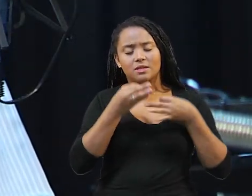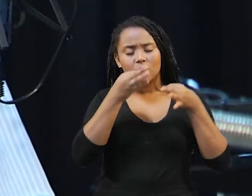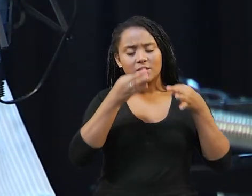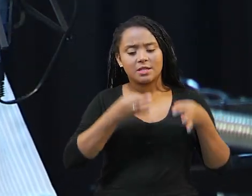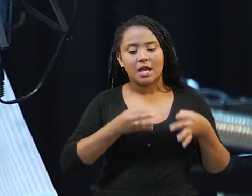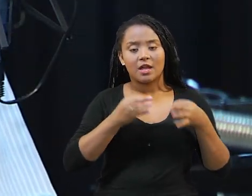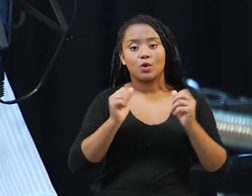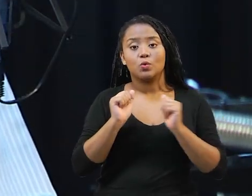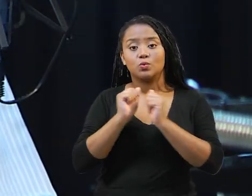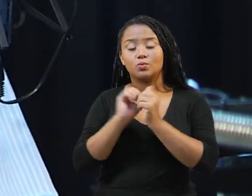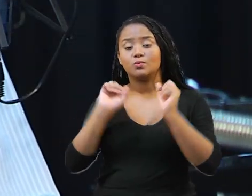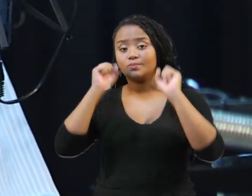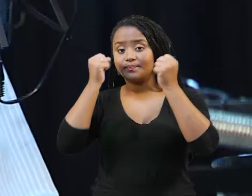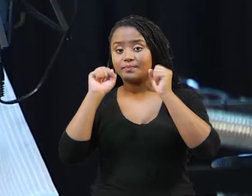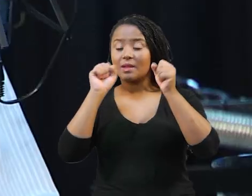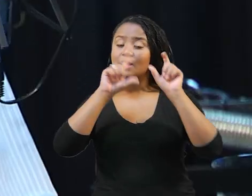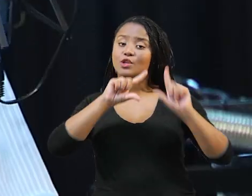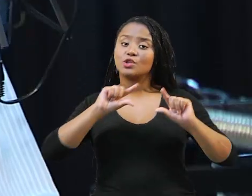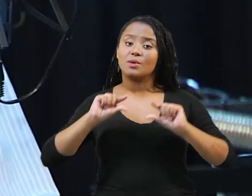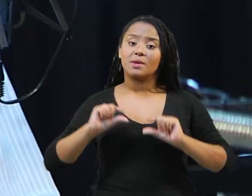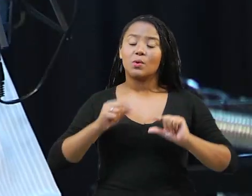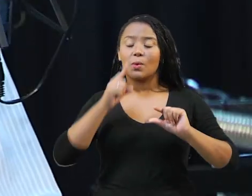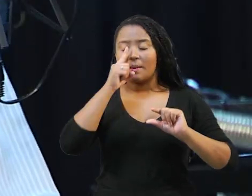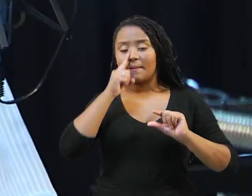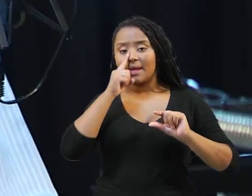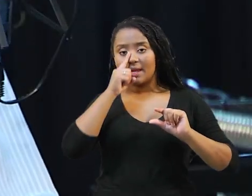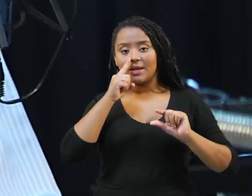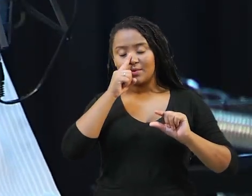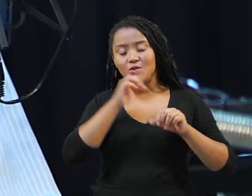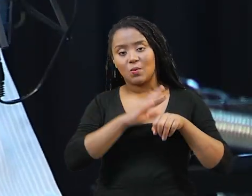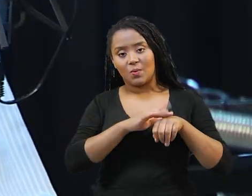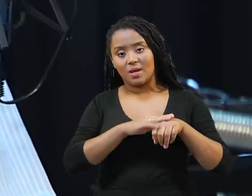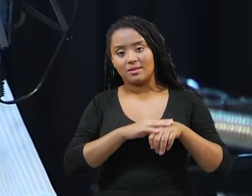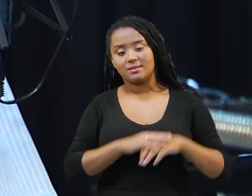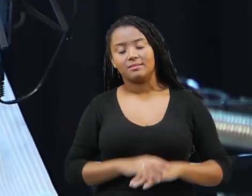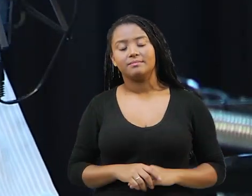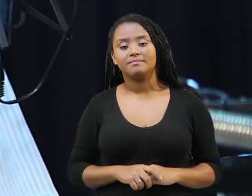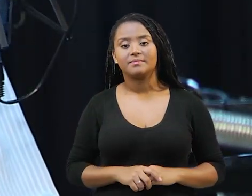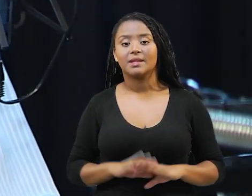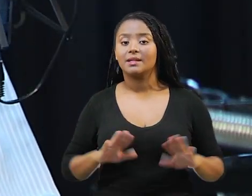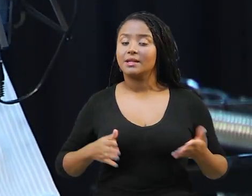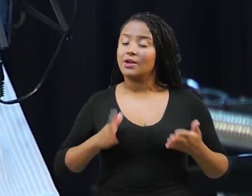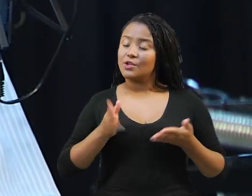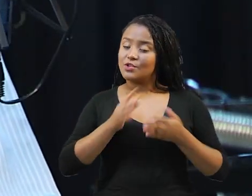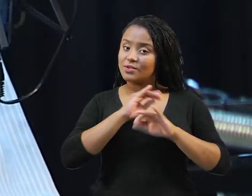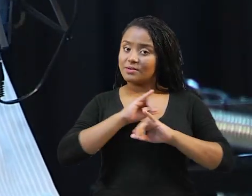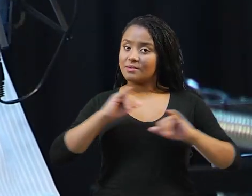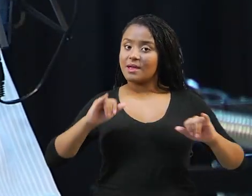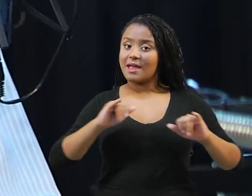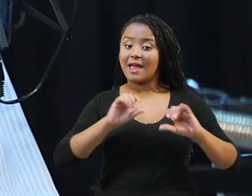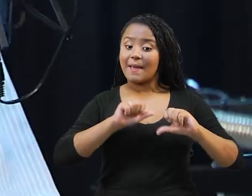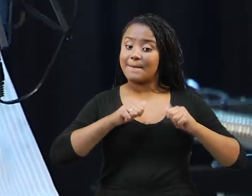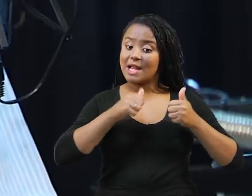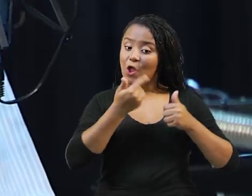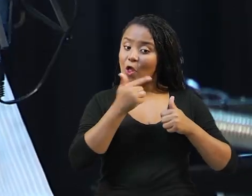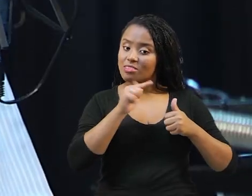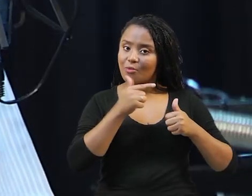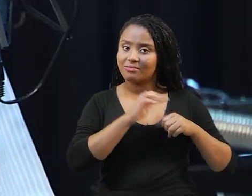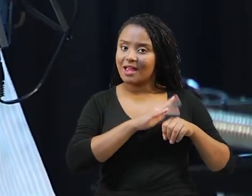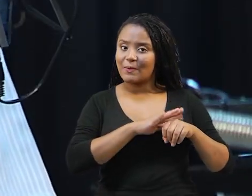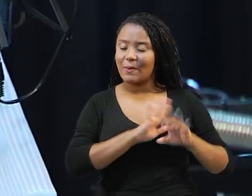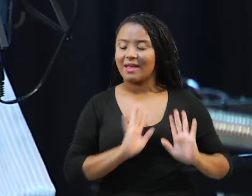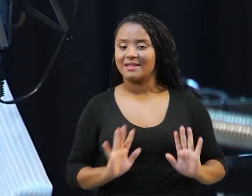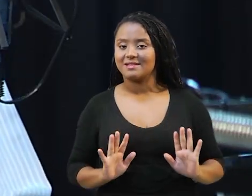atividade física, a gente diminui muito o risco de muitas doenças, inclusive a de câncer. Então, é o que eu sempre falo, é melhor não